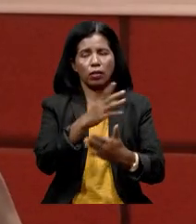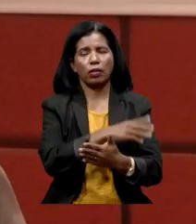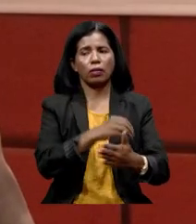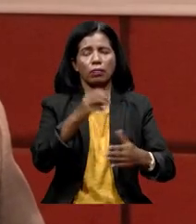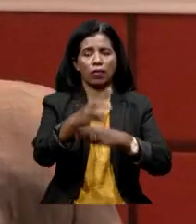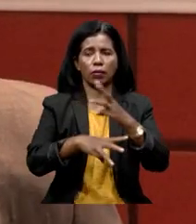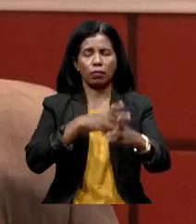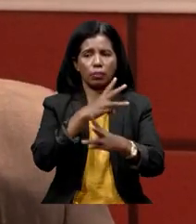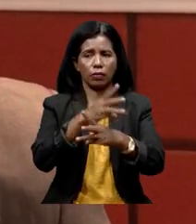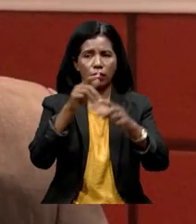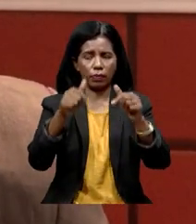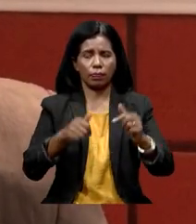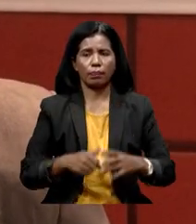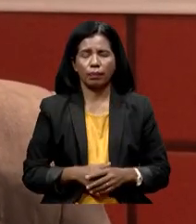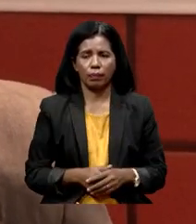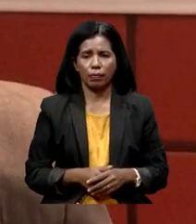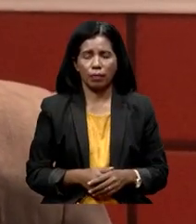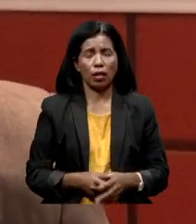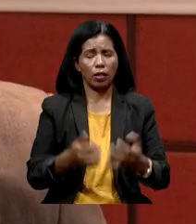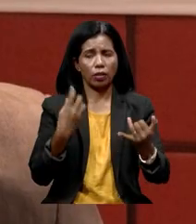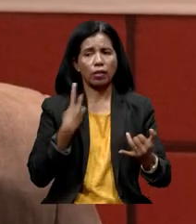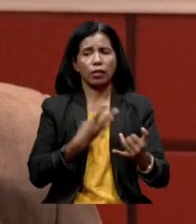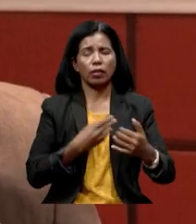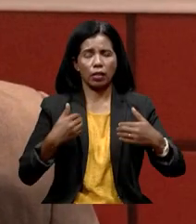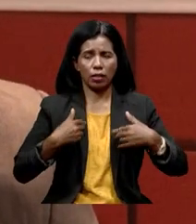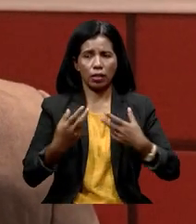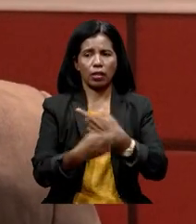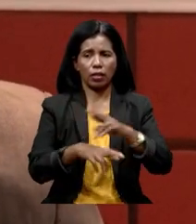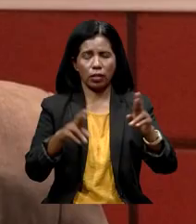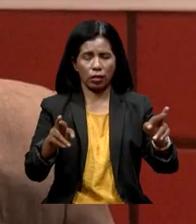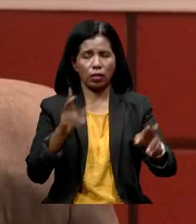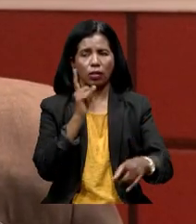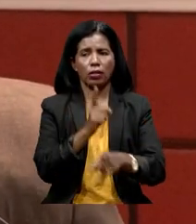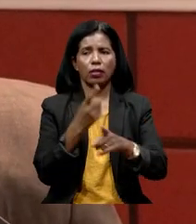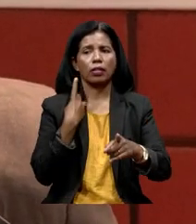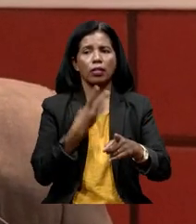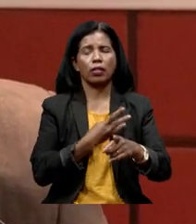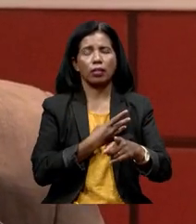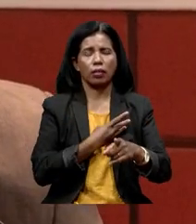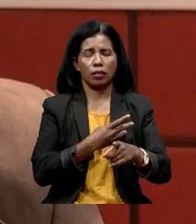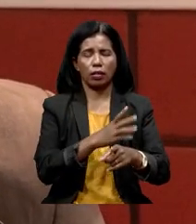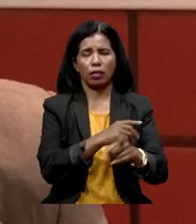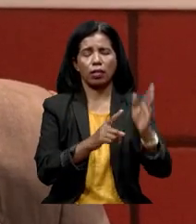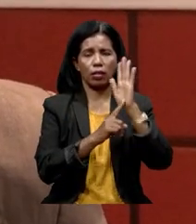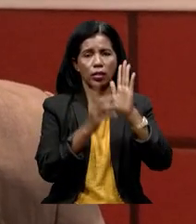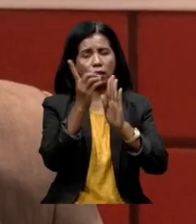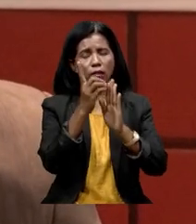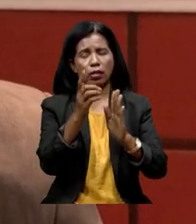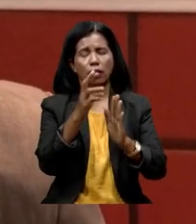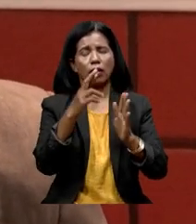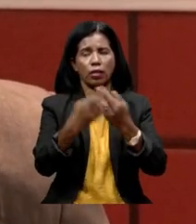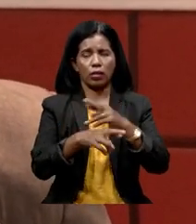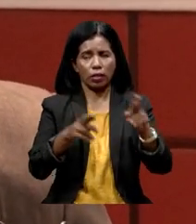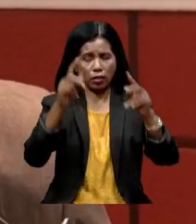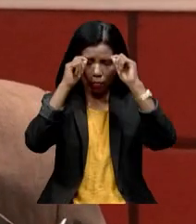mundo toma Valência. Agora ita ia na resultado ne bem maka fixona, ita ia na baseline ne bem fixona, clarona. Timor Leste